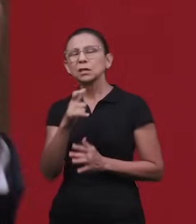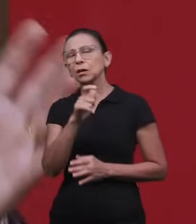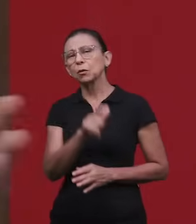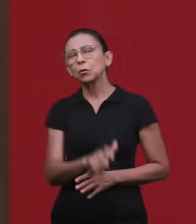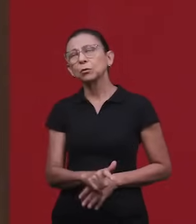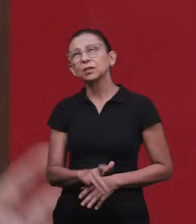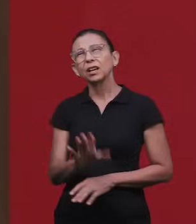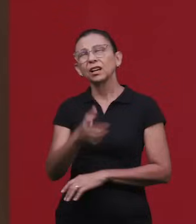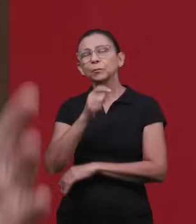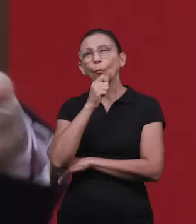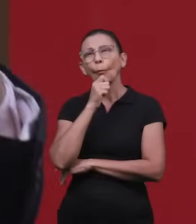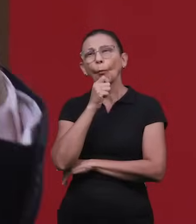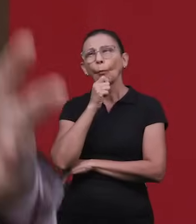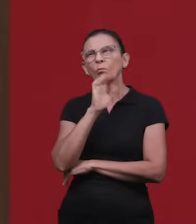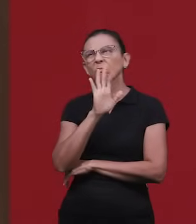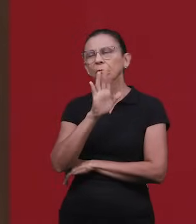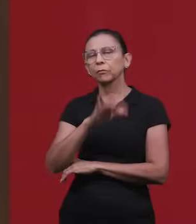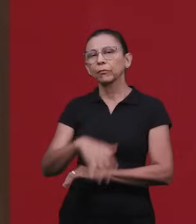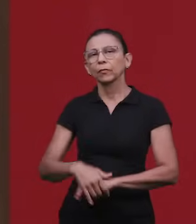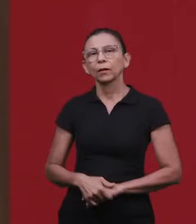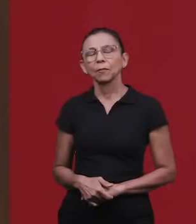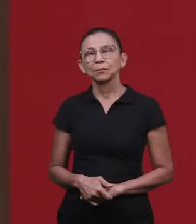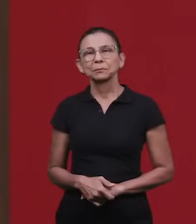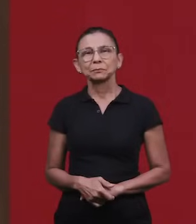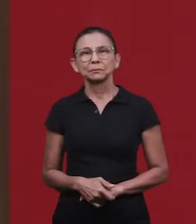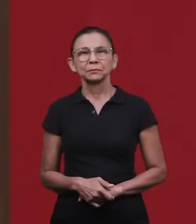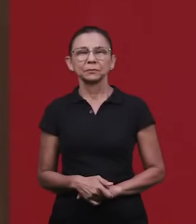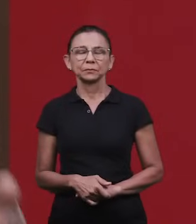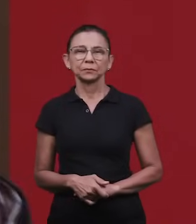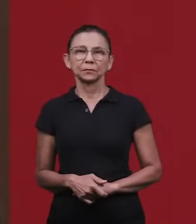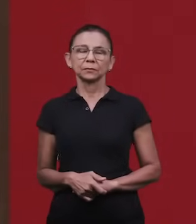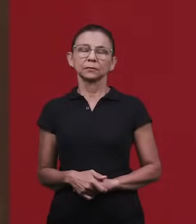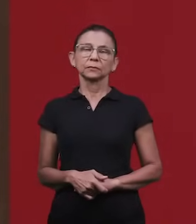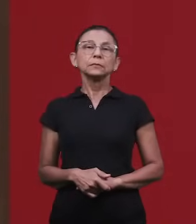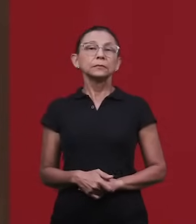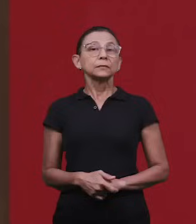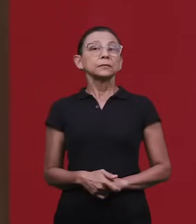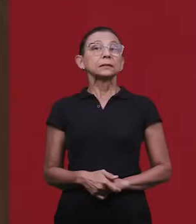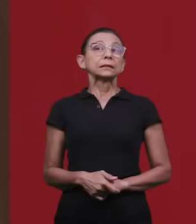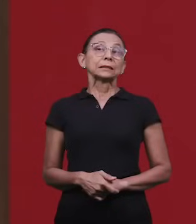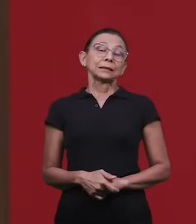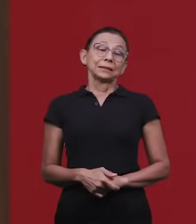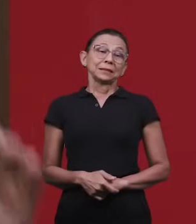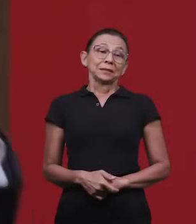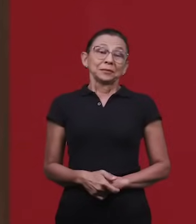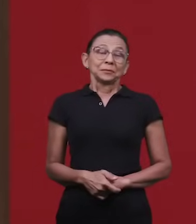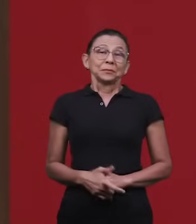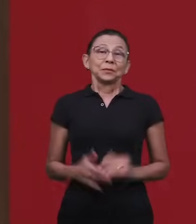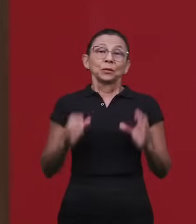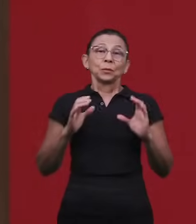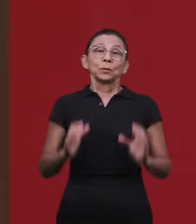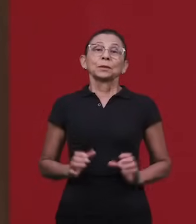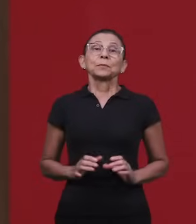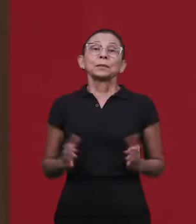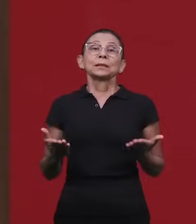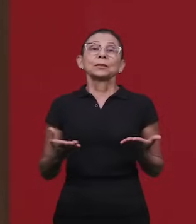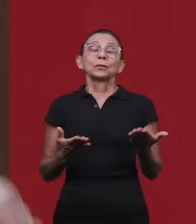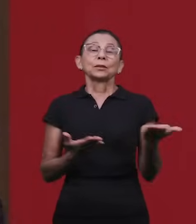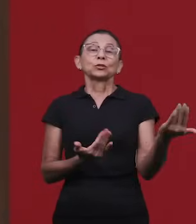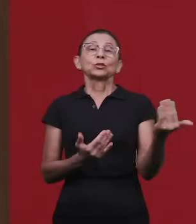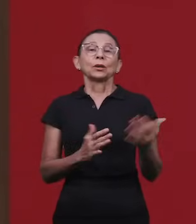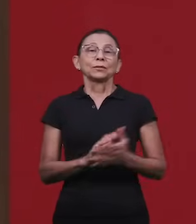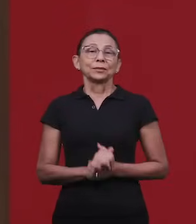e o outro ainda não definiu. O que acontece? A primeira coisa, a posição do jovem é a mais difícil,